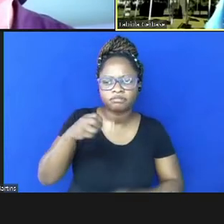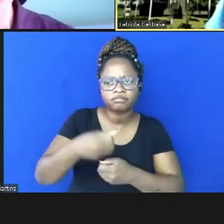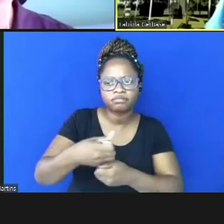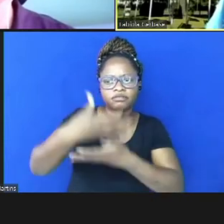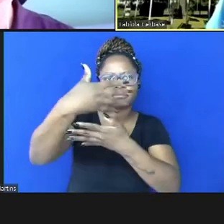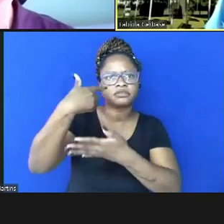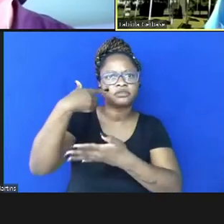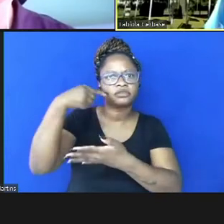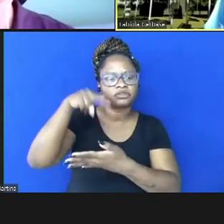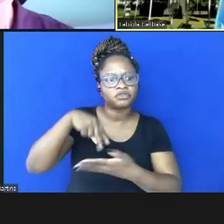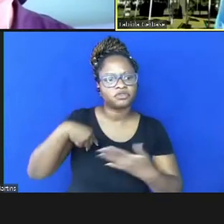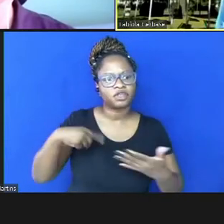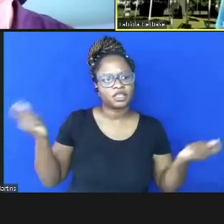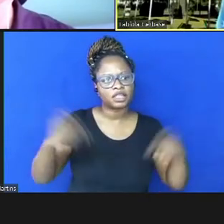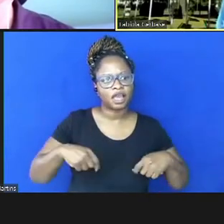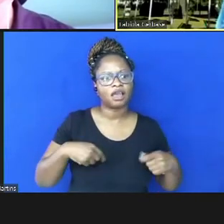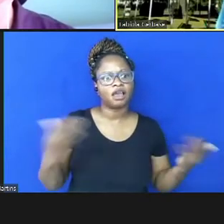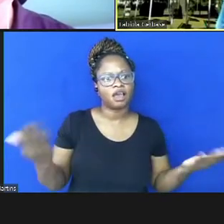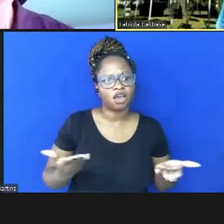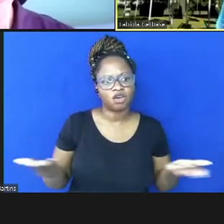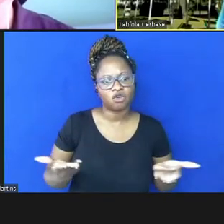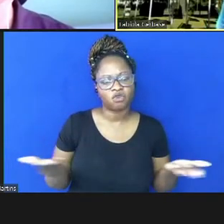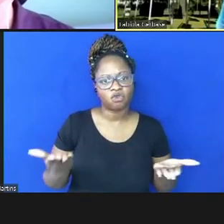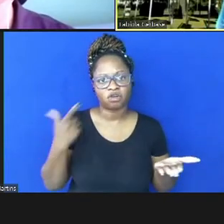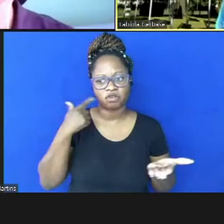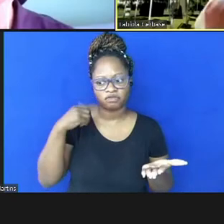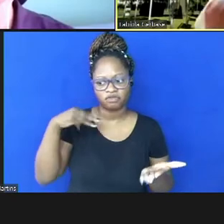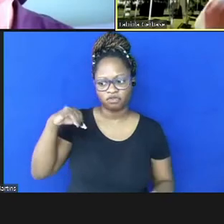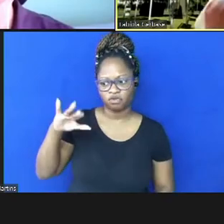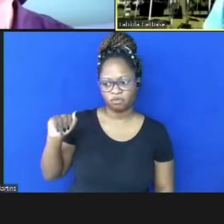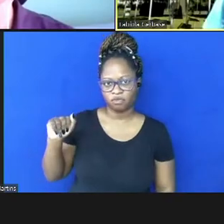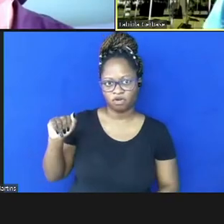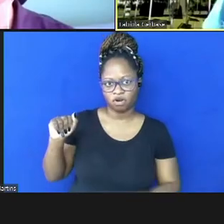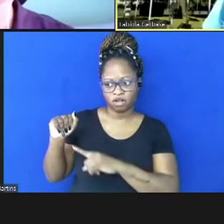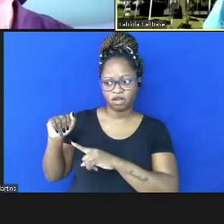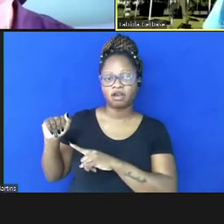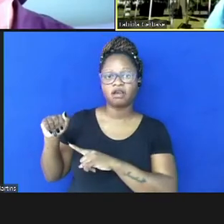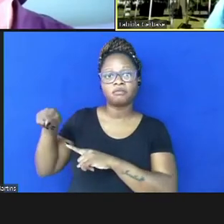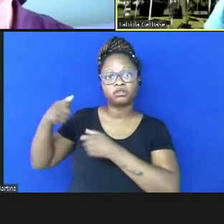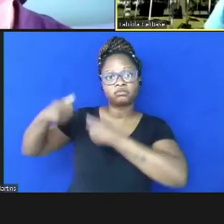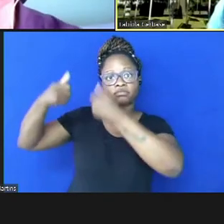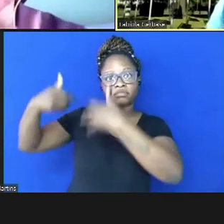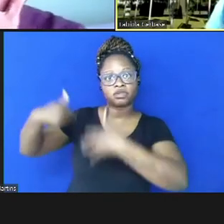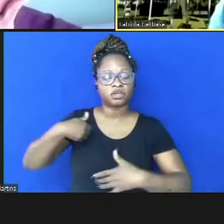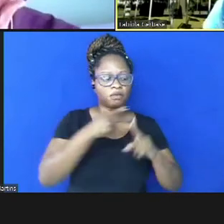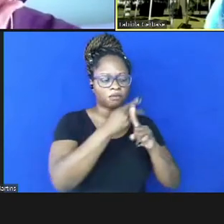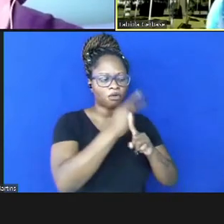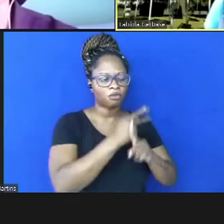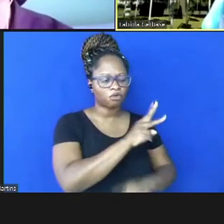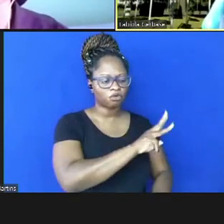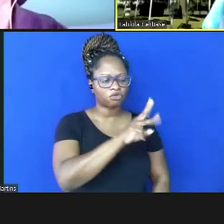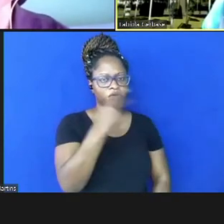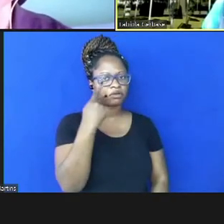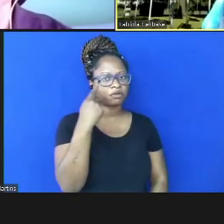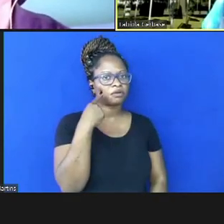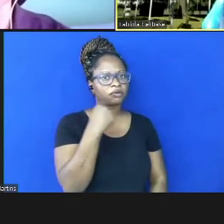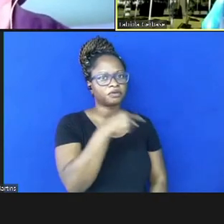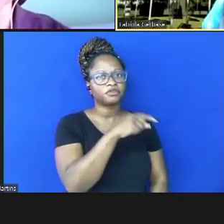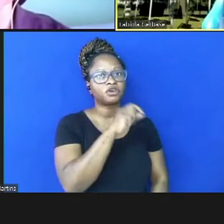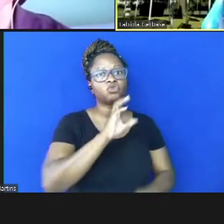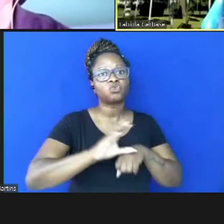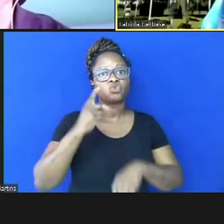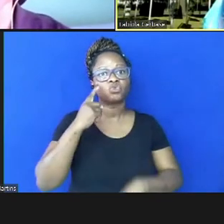posso passar a palavra para a Mônica, enquanto eu procuro aqui rapidamente no nosso site os nomes específicos desses cursos, se for de interesse,